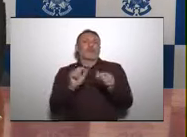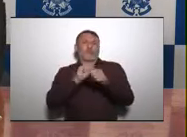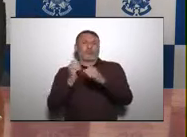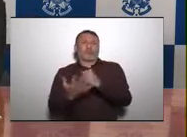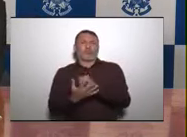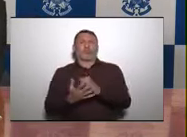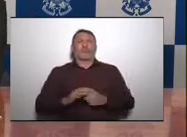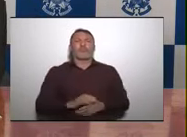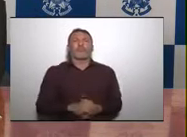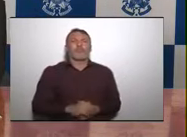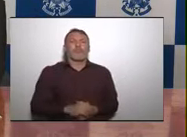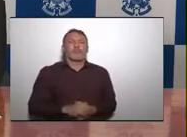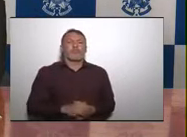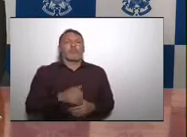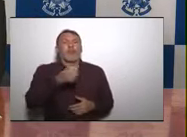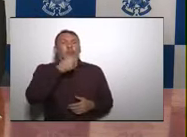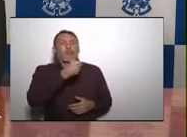Luana.